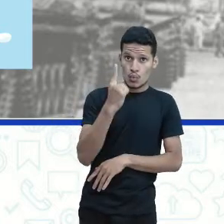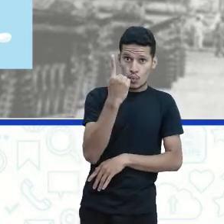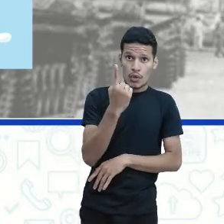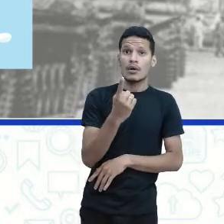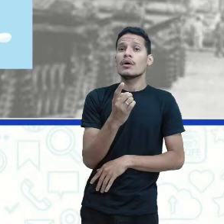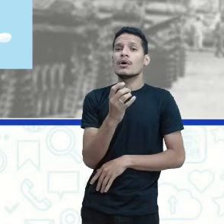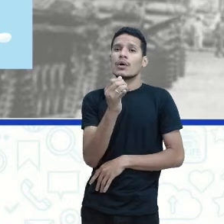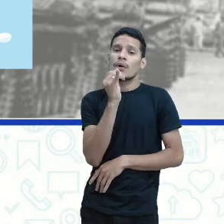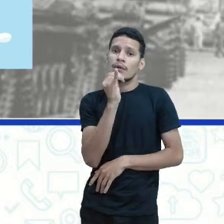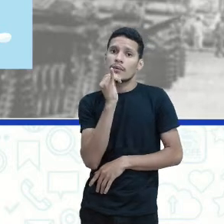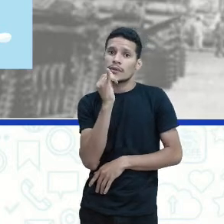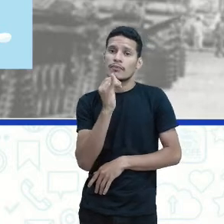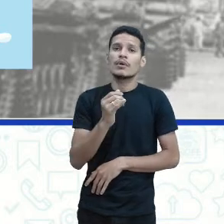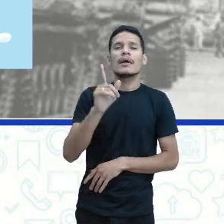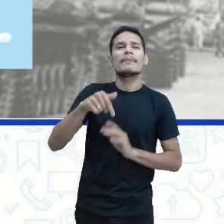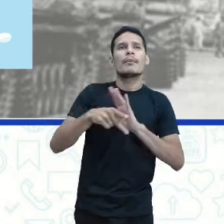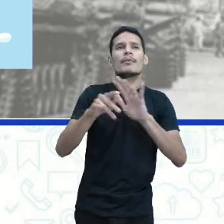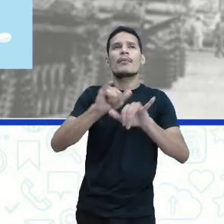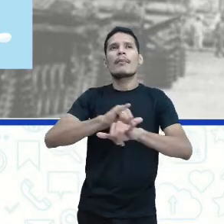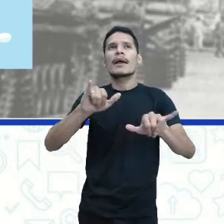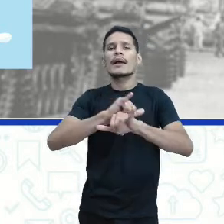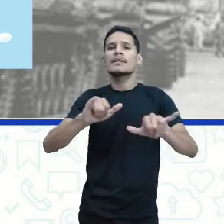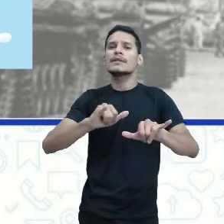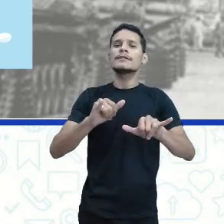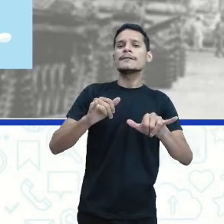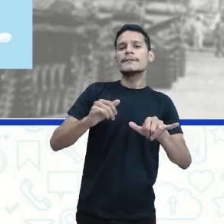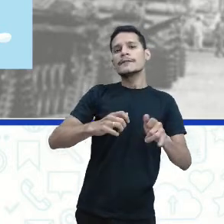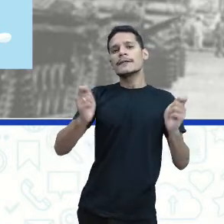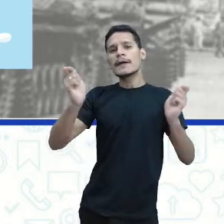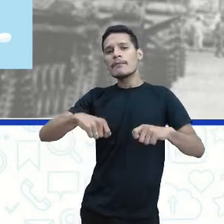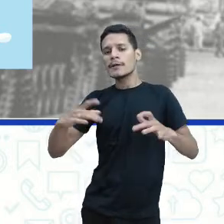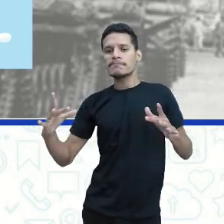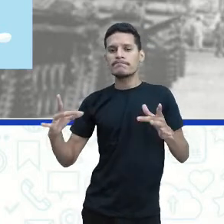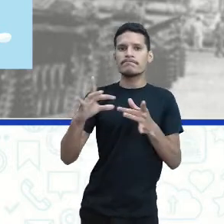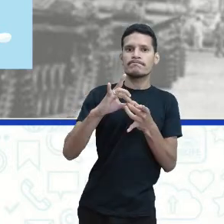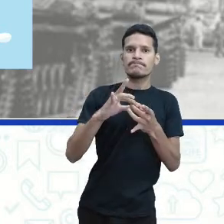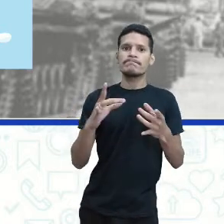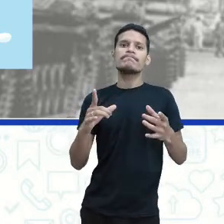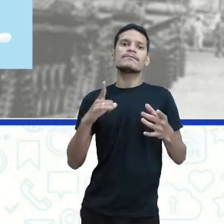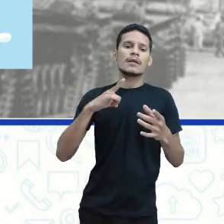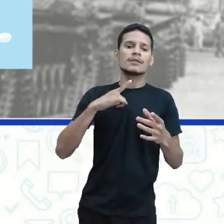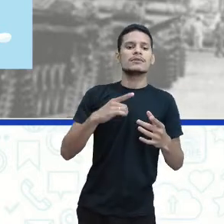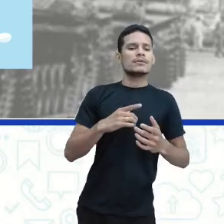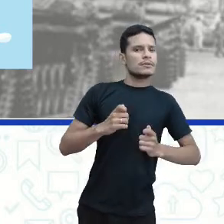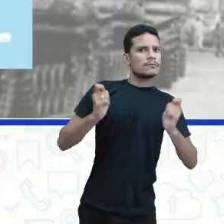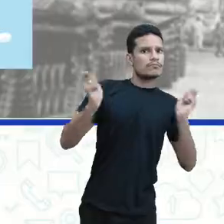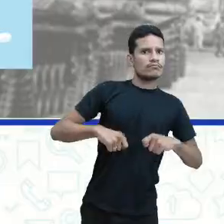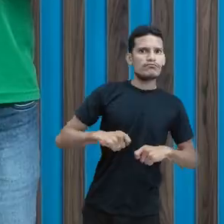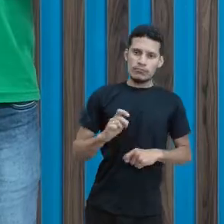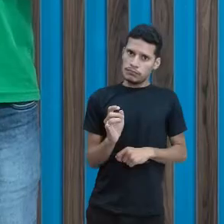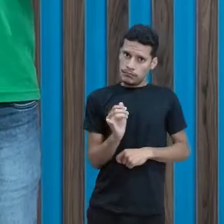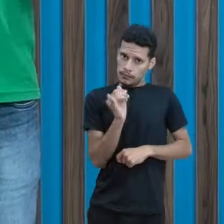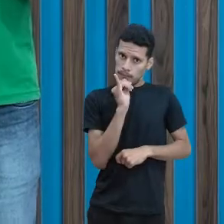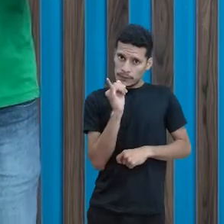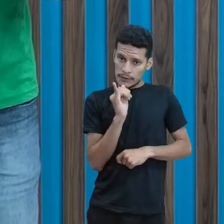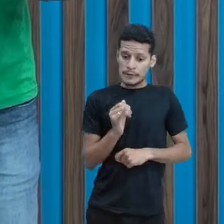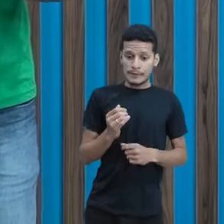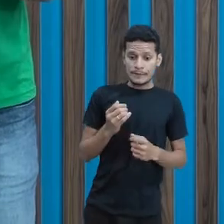chama de propaganda ufanista. O que eu quero dizer? É aquela propaganda que junta assim, um vigor, né,